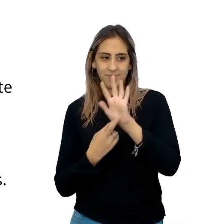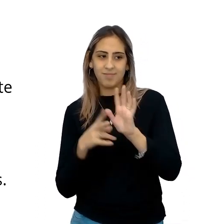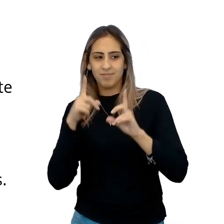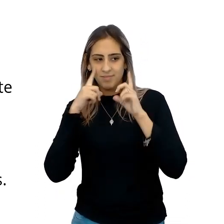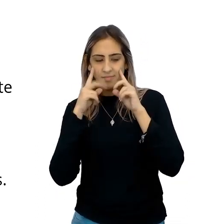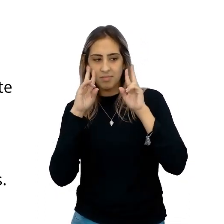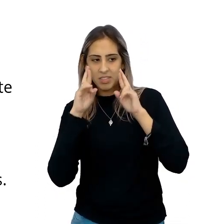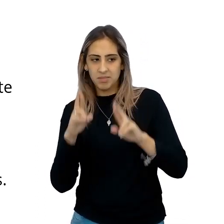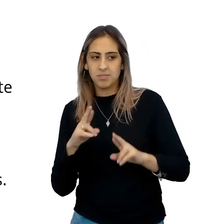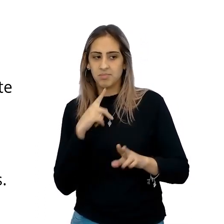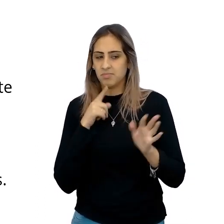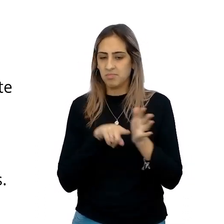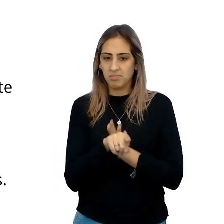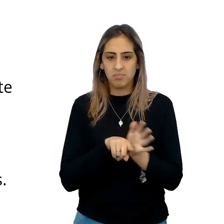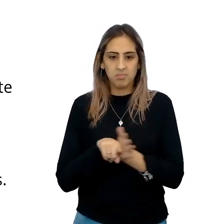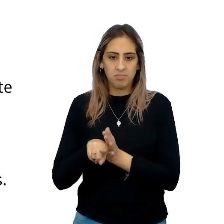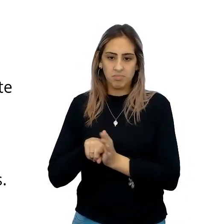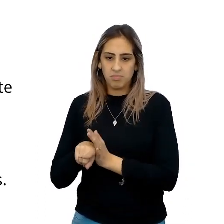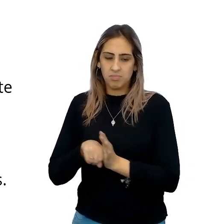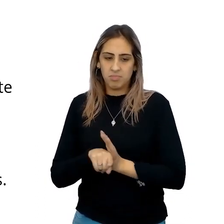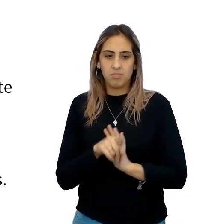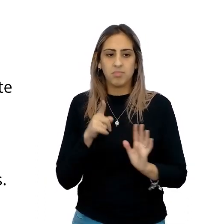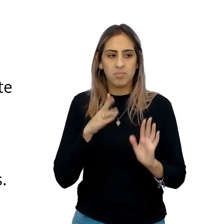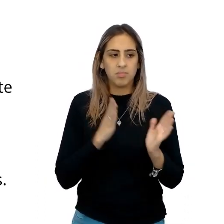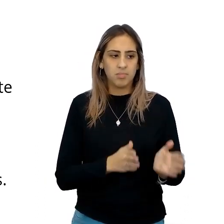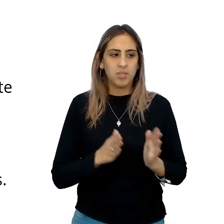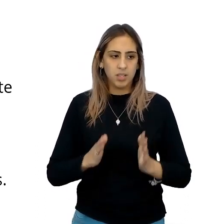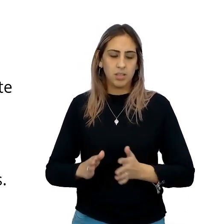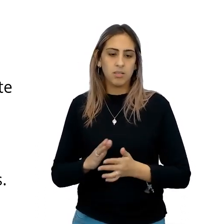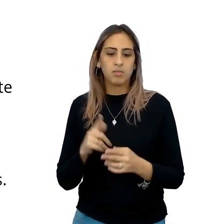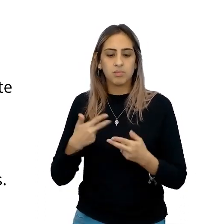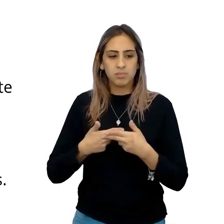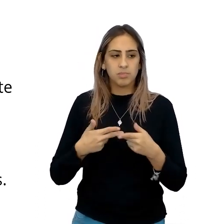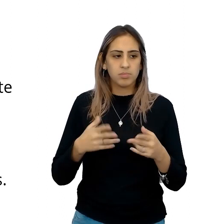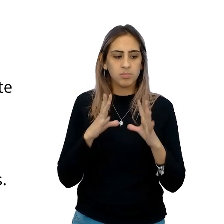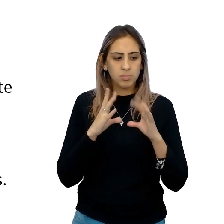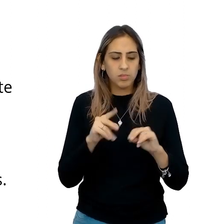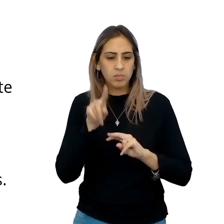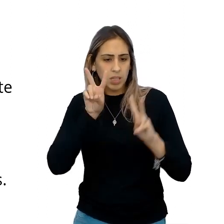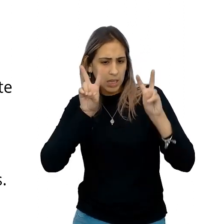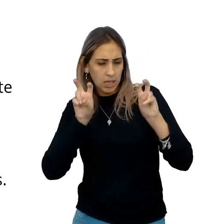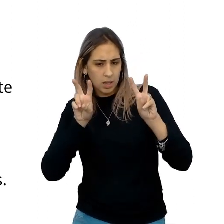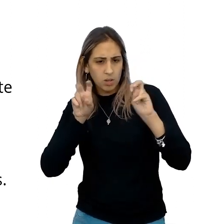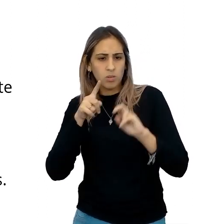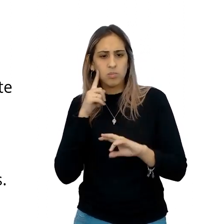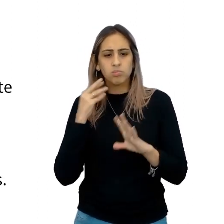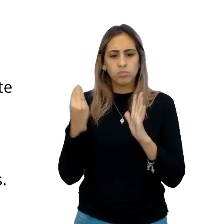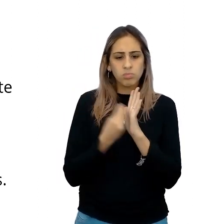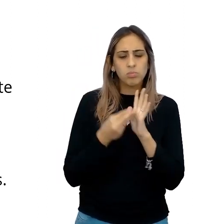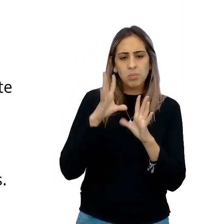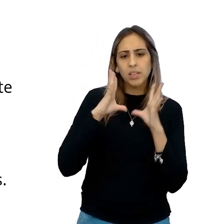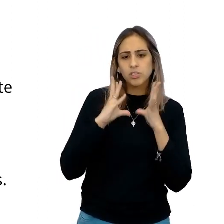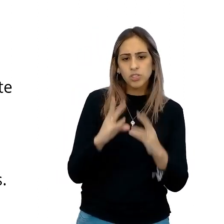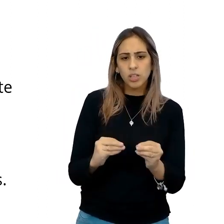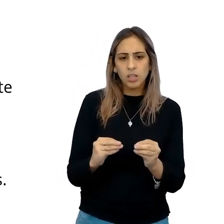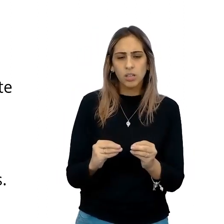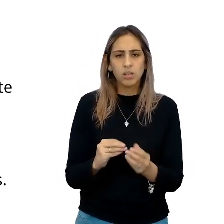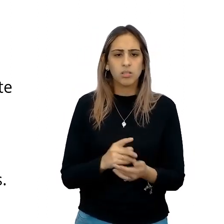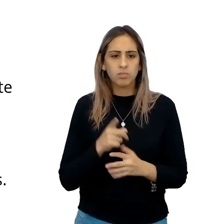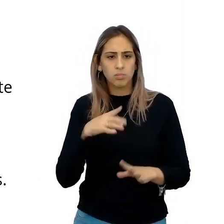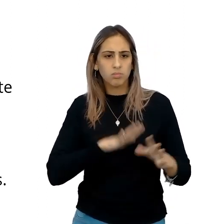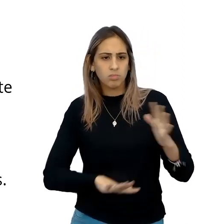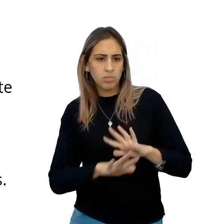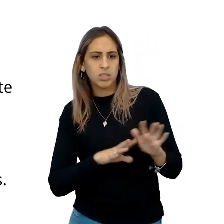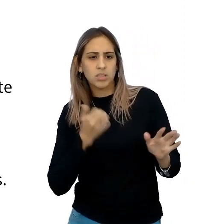por investigação. Temos as formações de etapa, que trazem um aprofundamento teórico e uma abordagem mais geral da área de